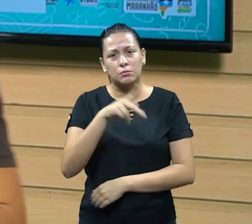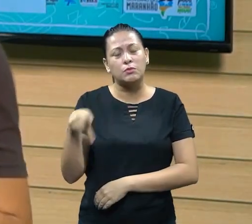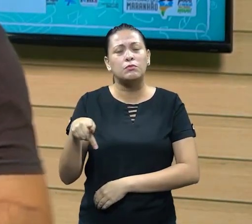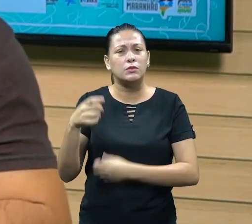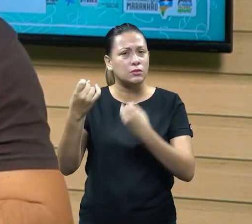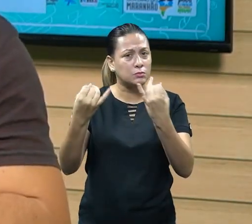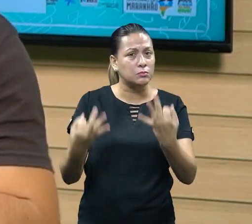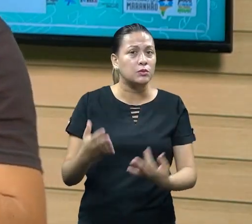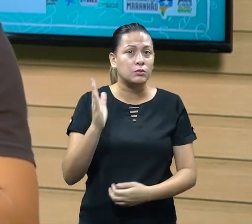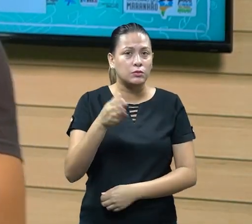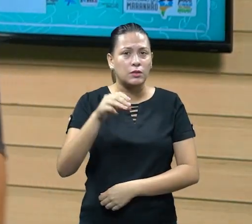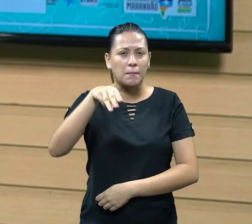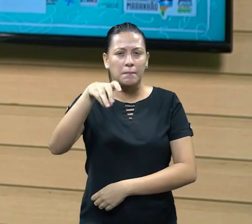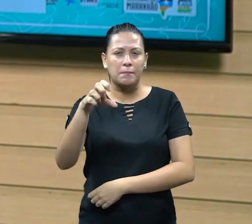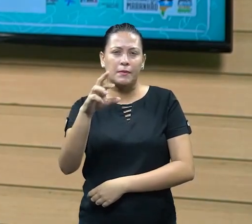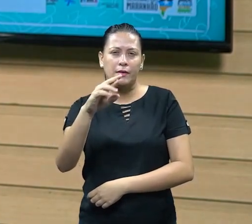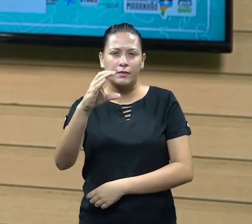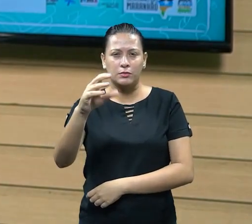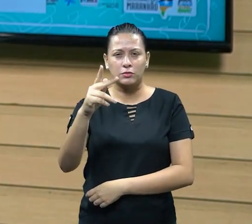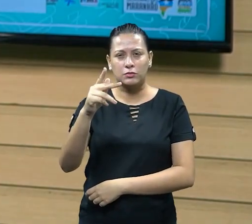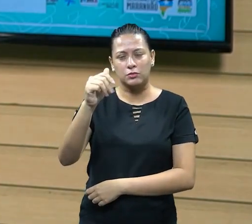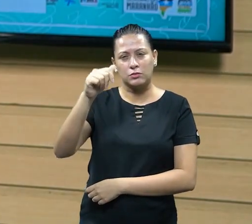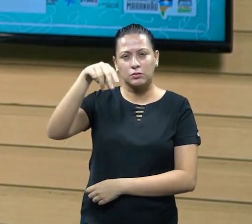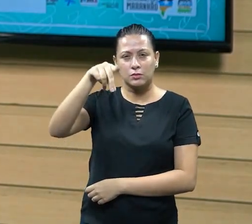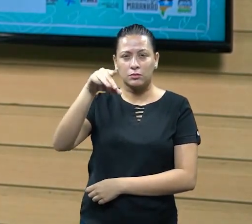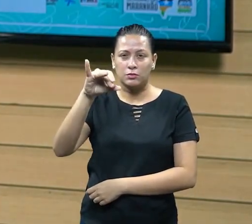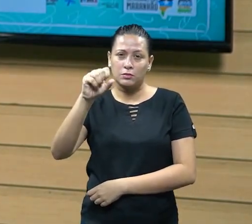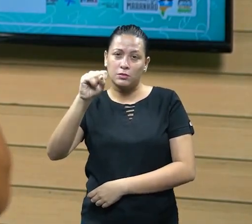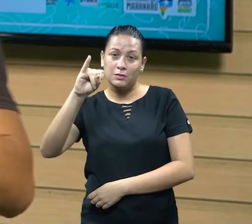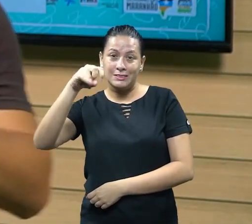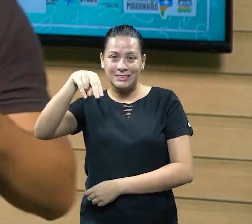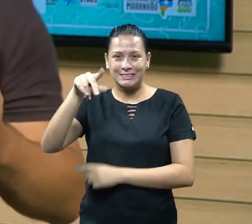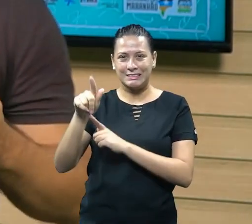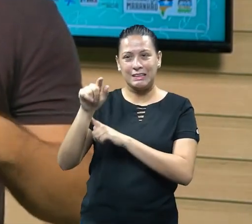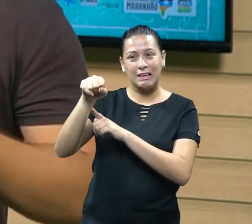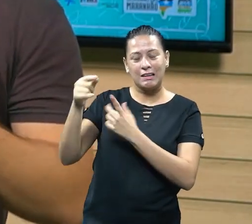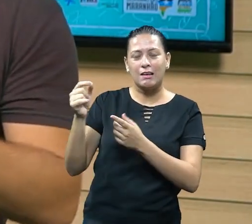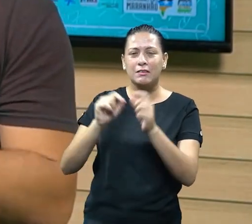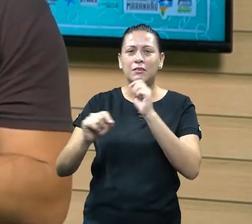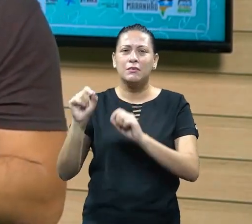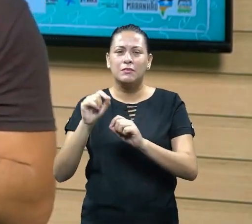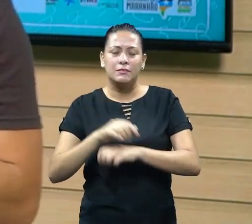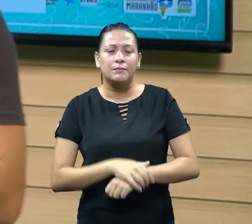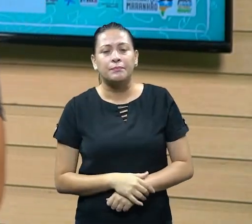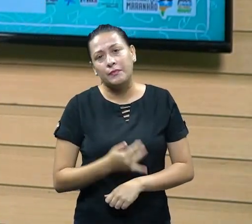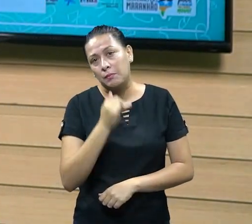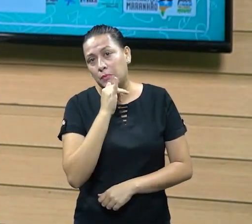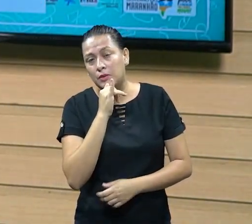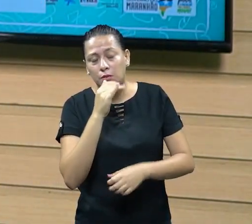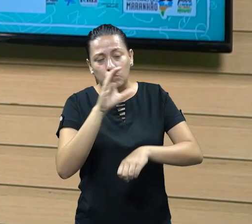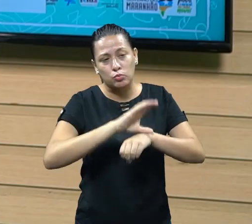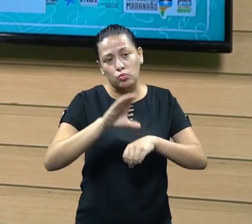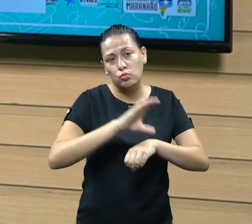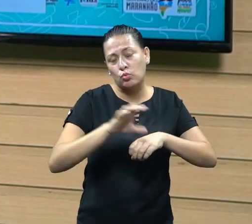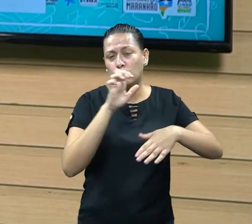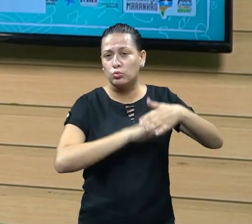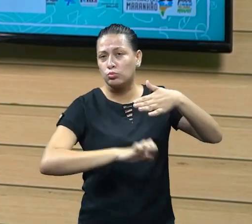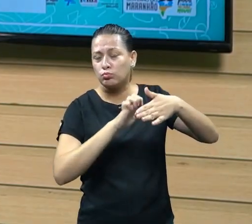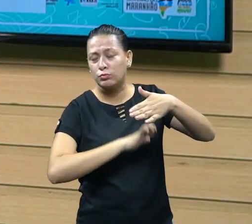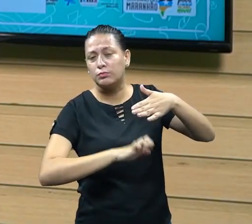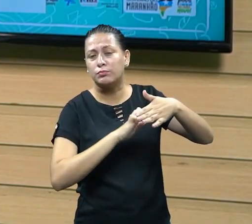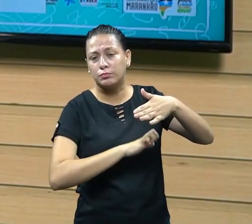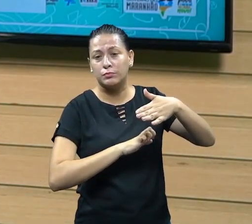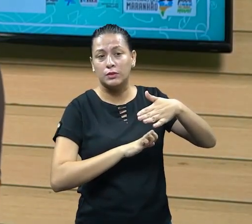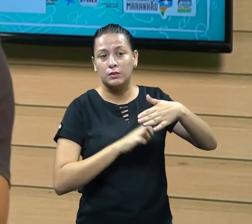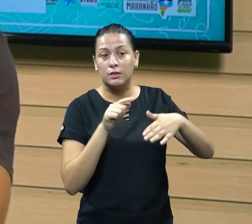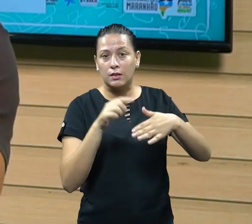que é o merchandising. É uma autodivulgação da empresa. Um exemplo, tu vai fazer um curso em alguma empresa, alguma coisa